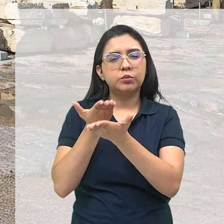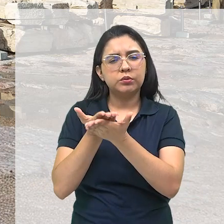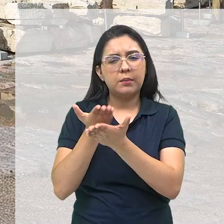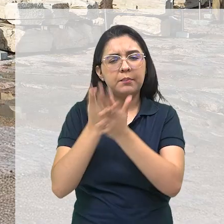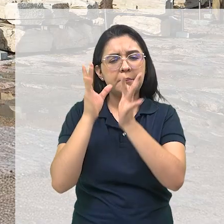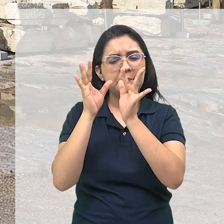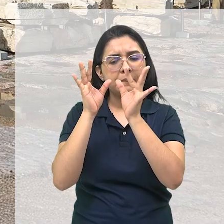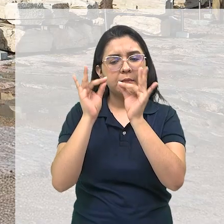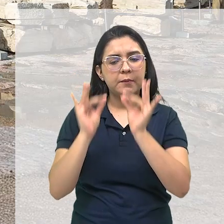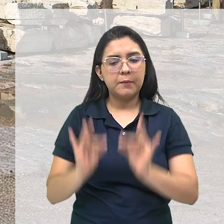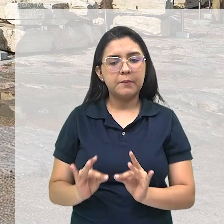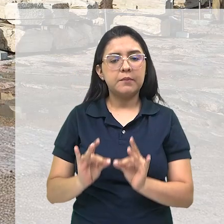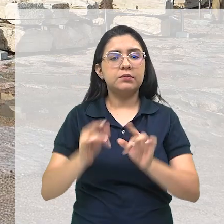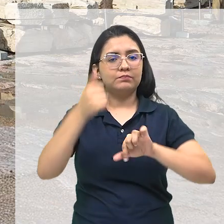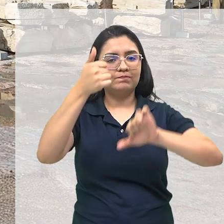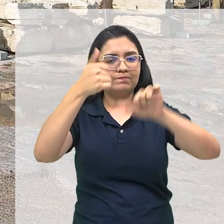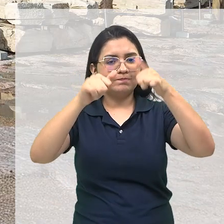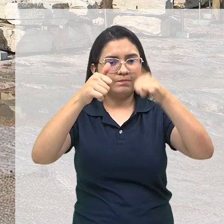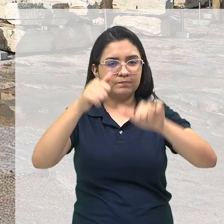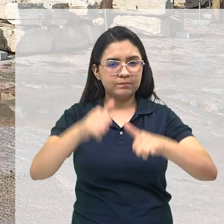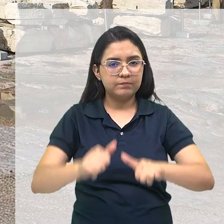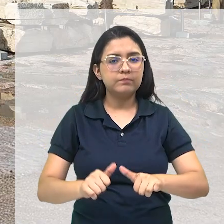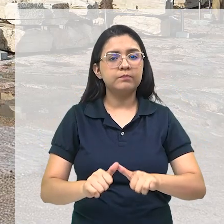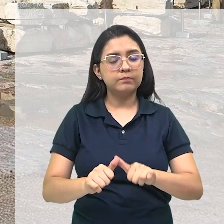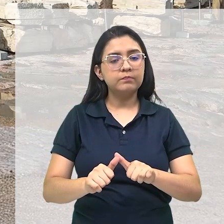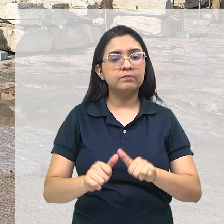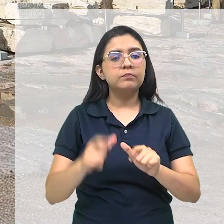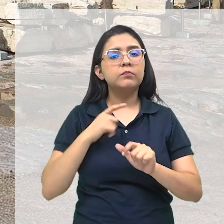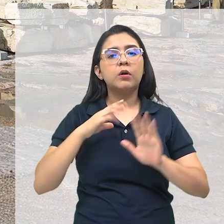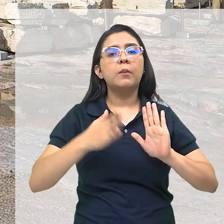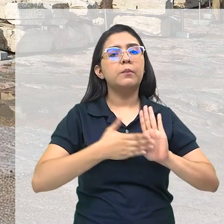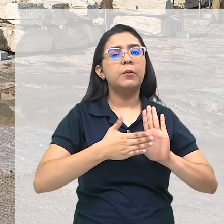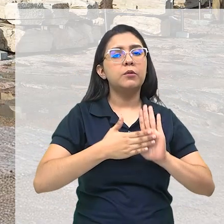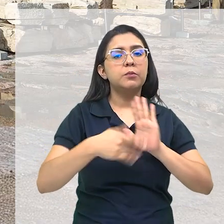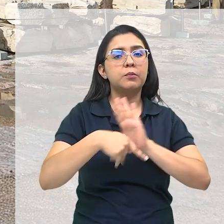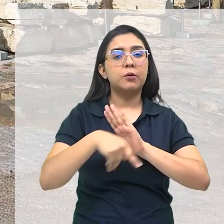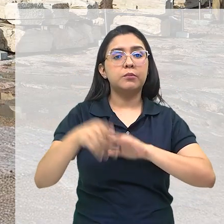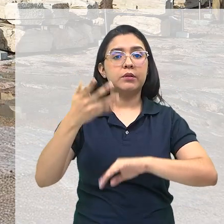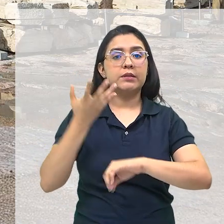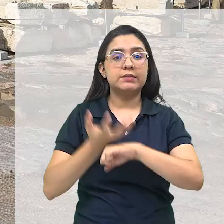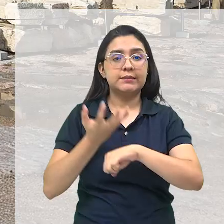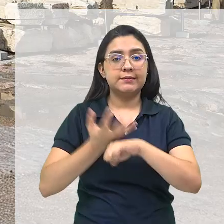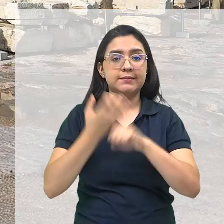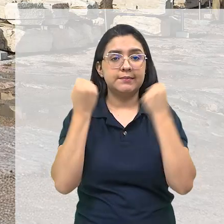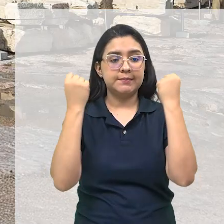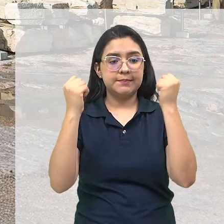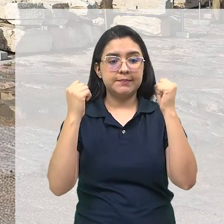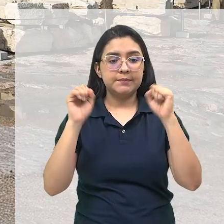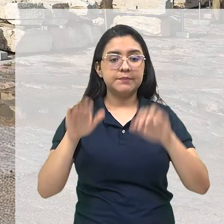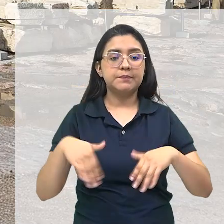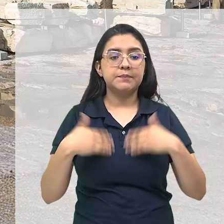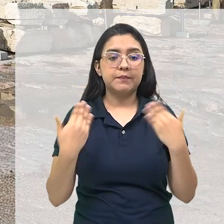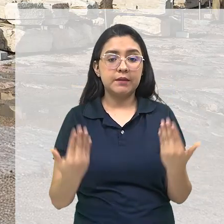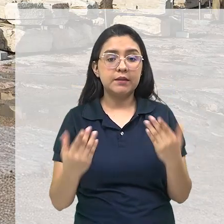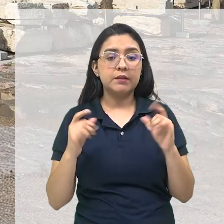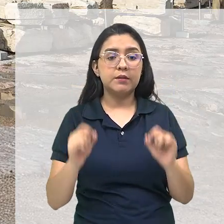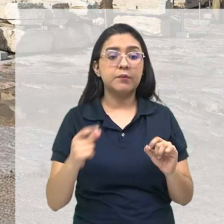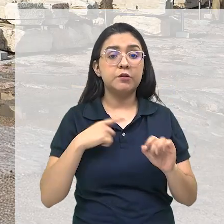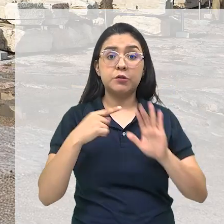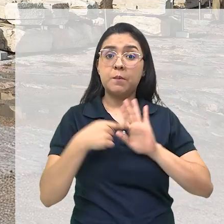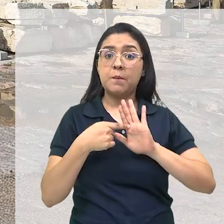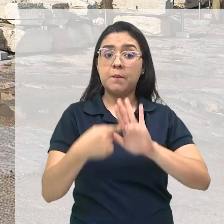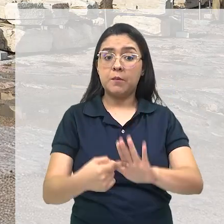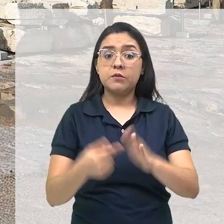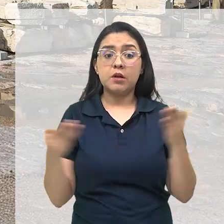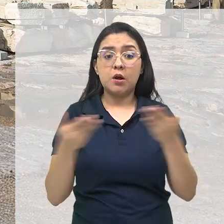estudadas, verificadas, analisadas dentro da proposta da educação física. E aí a gente traz